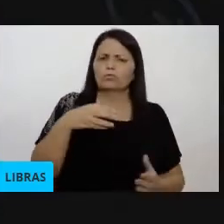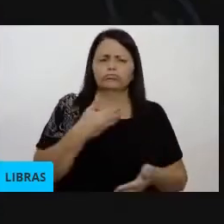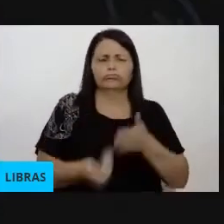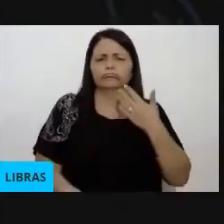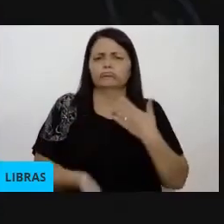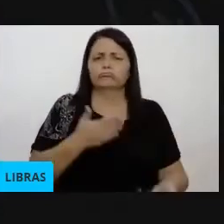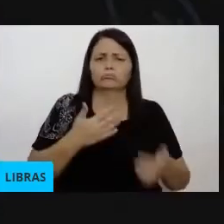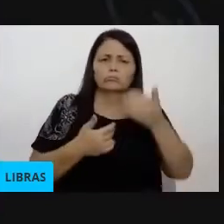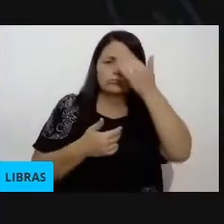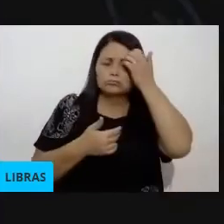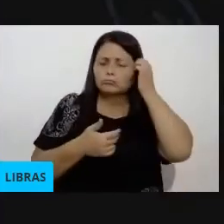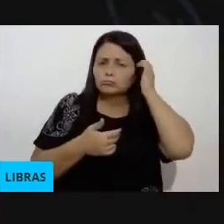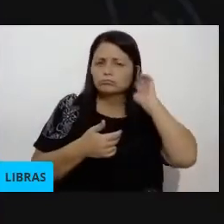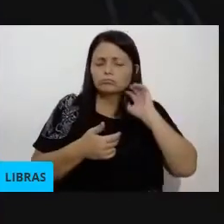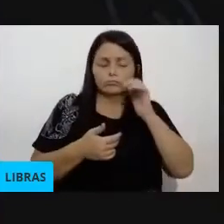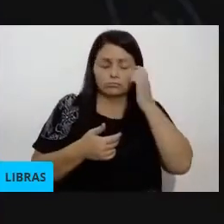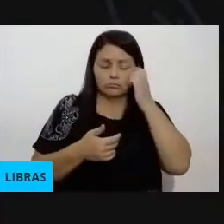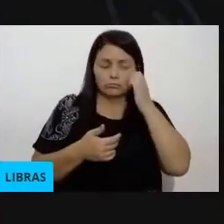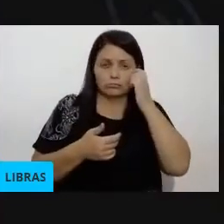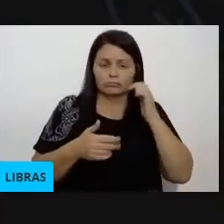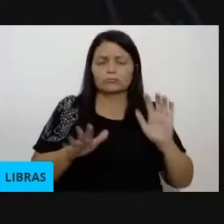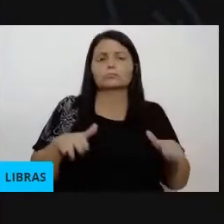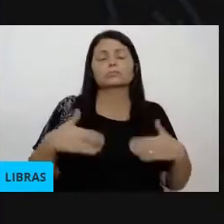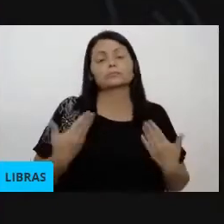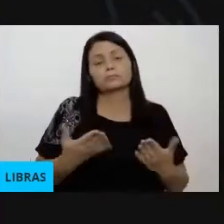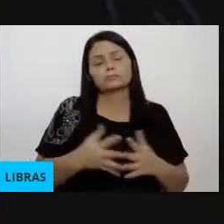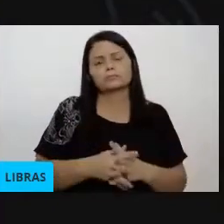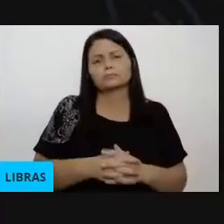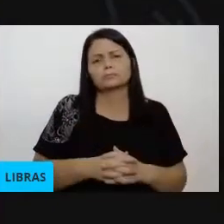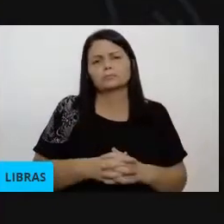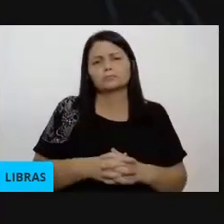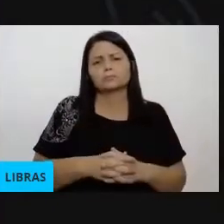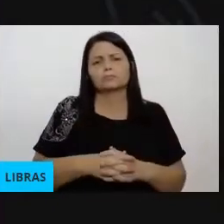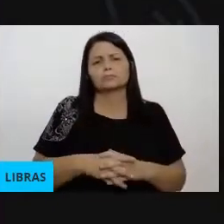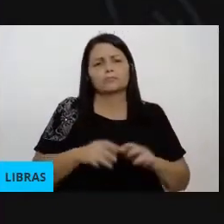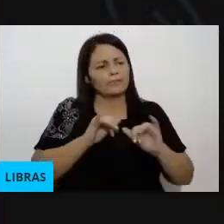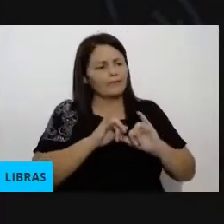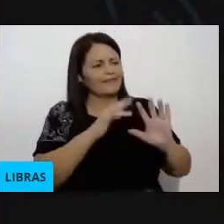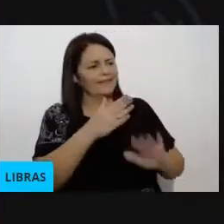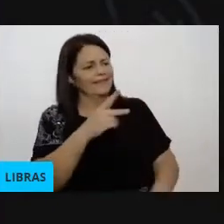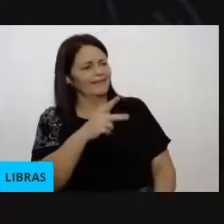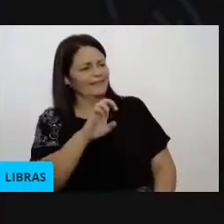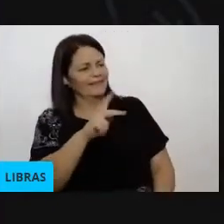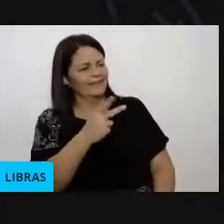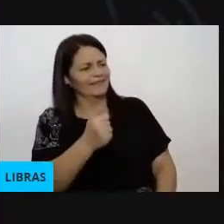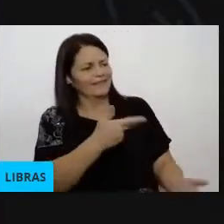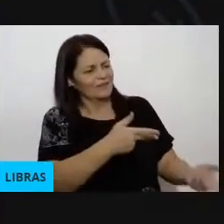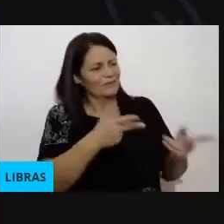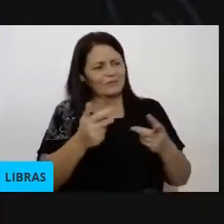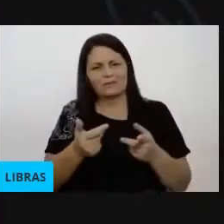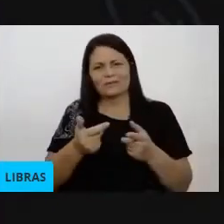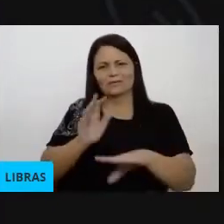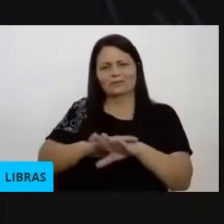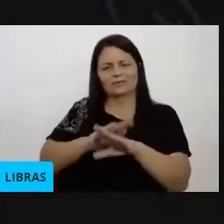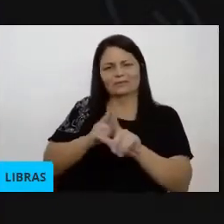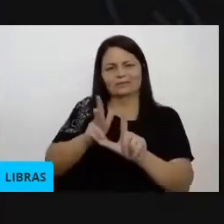Isso a gente tem que retomar. Então, quero falar para a Penha me convidou para fazer a live. Eu, como